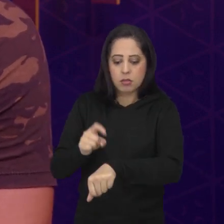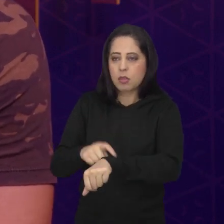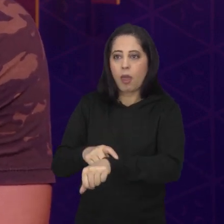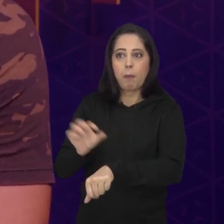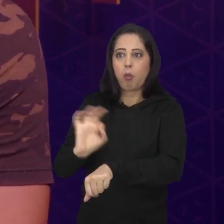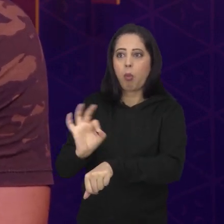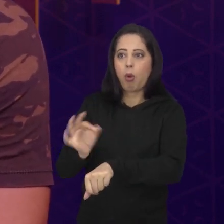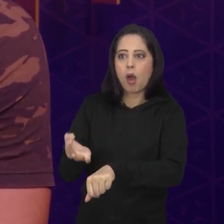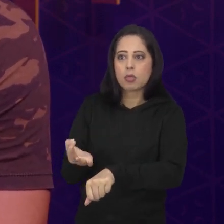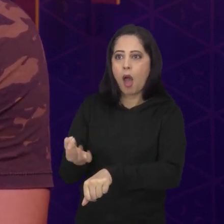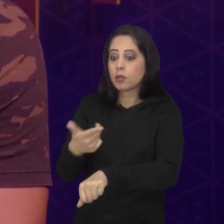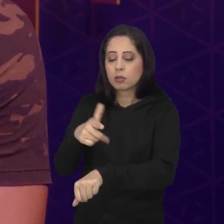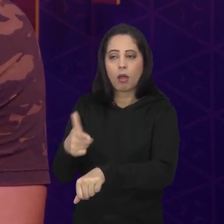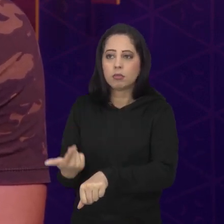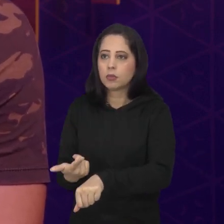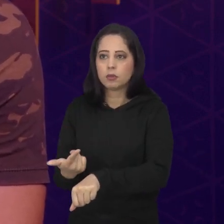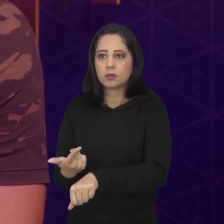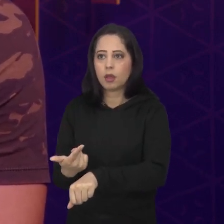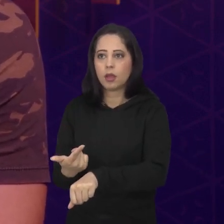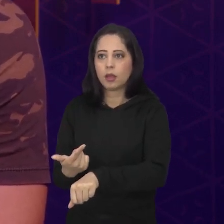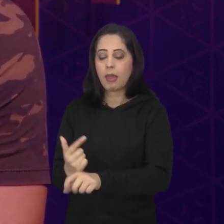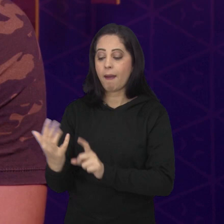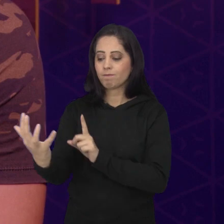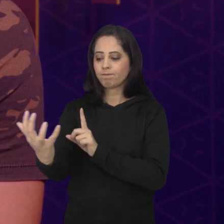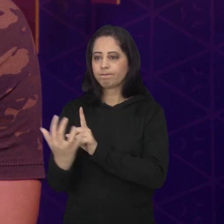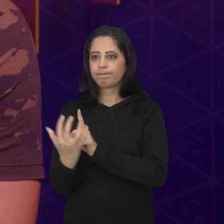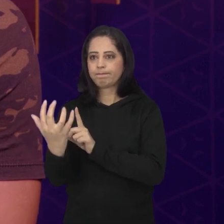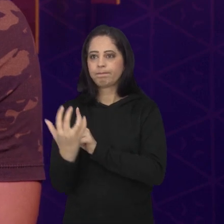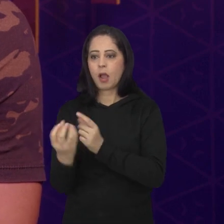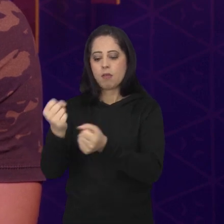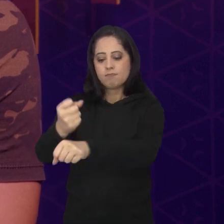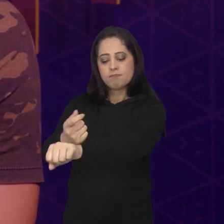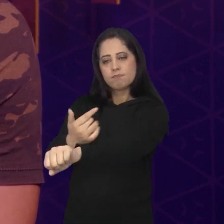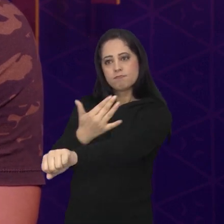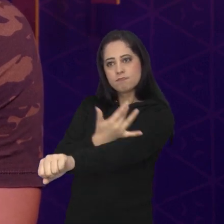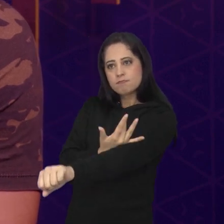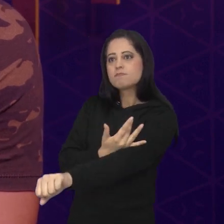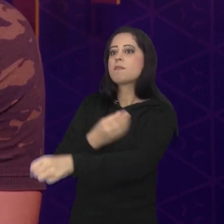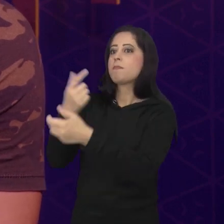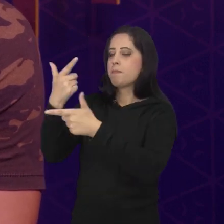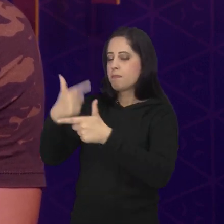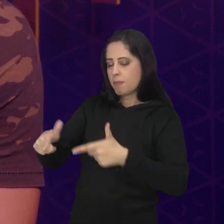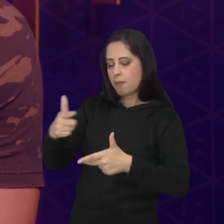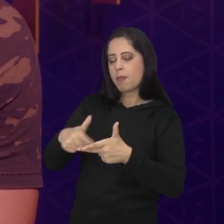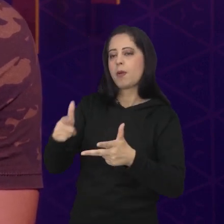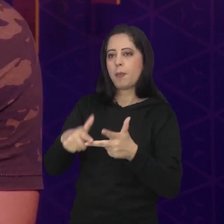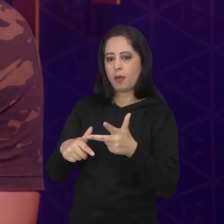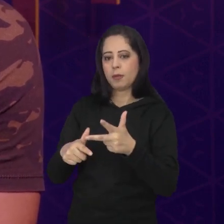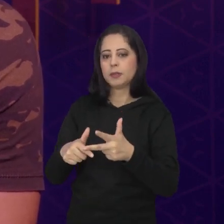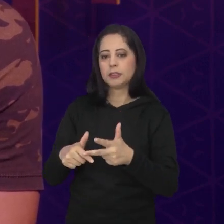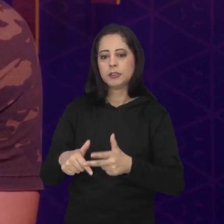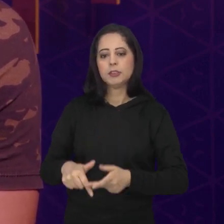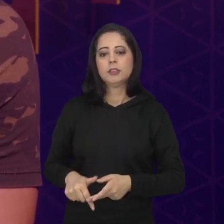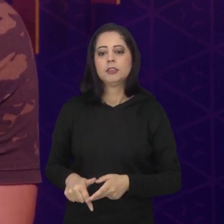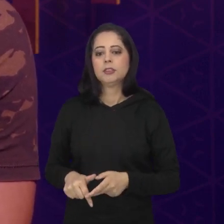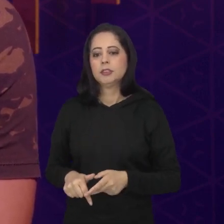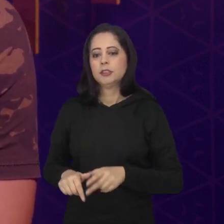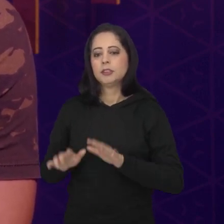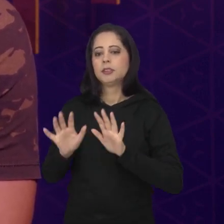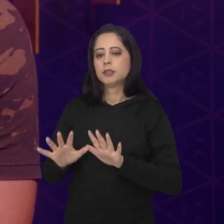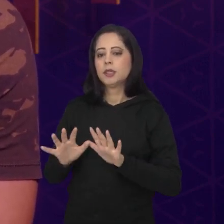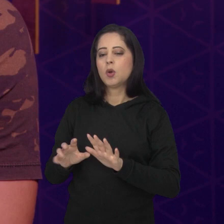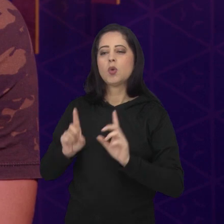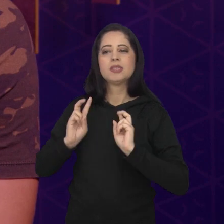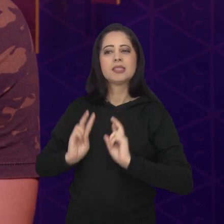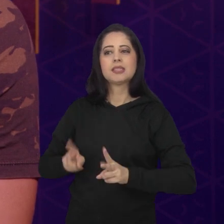correndo e sem tempo, né? Como isso acarreta problemas emocionais, mentais pra gente.